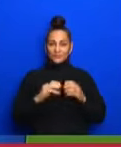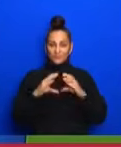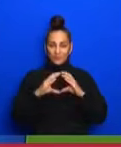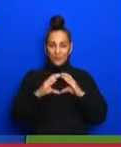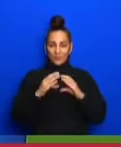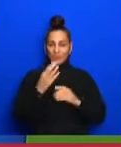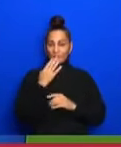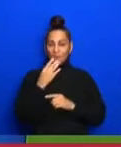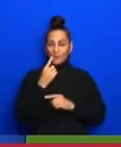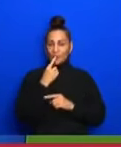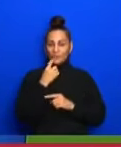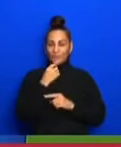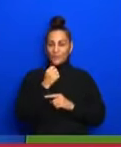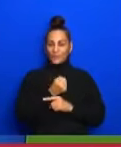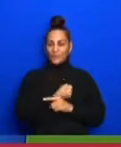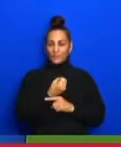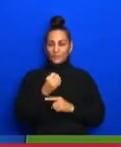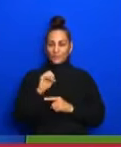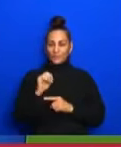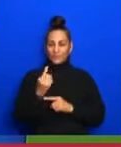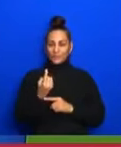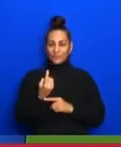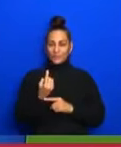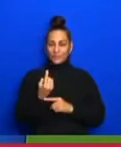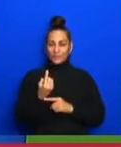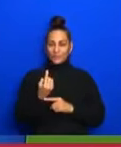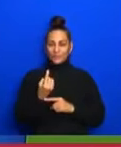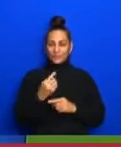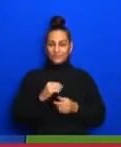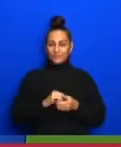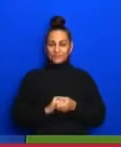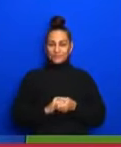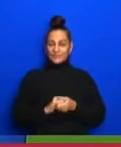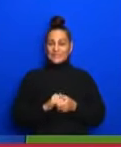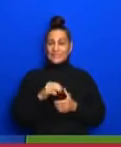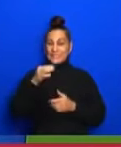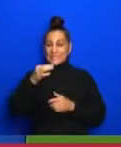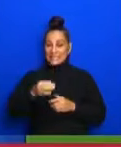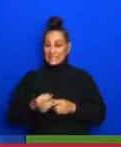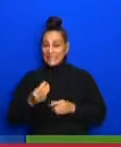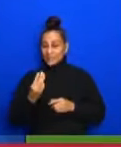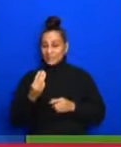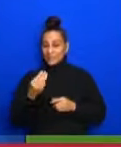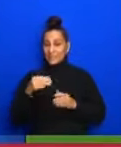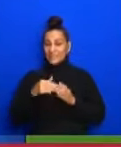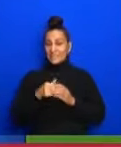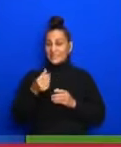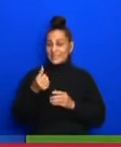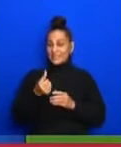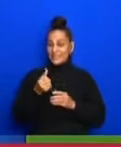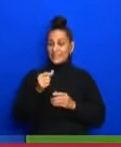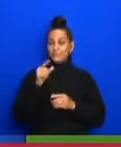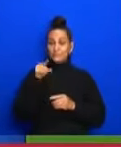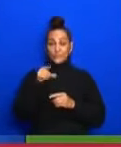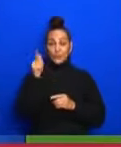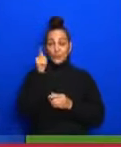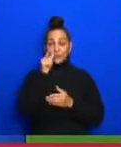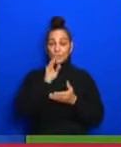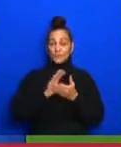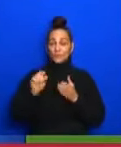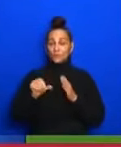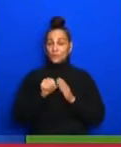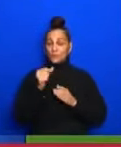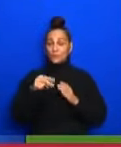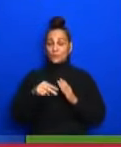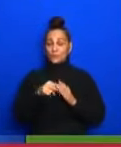Bola vermelha, 01. Vermelha, 01. Acertando de 3 a 6 números, você ganha prêmio, tanto no primeiro quanto